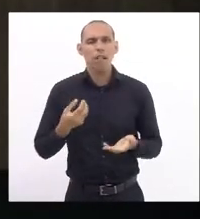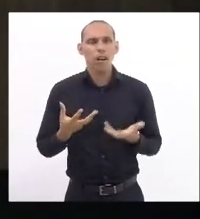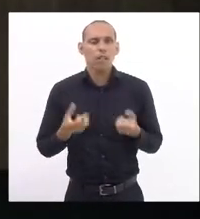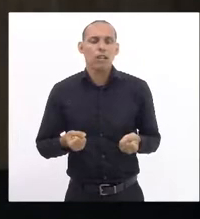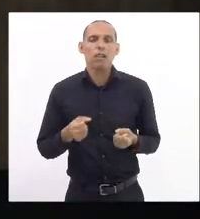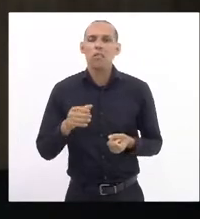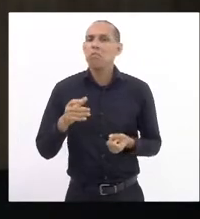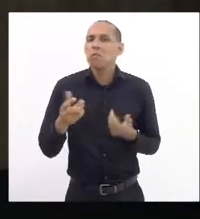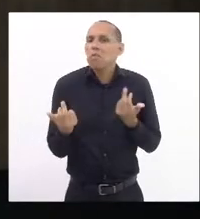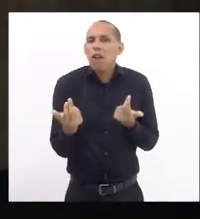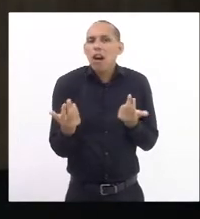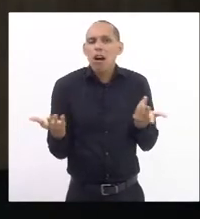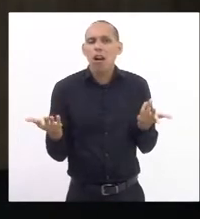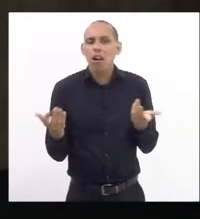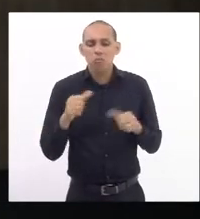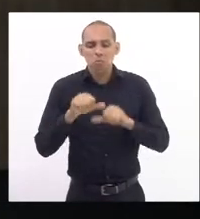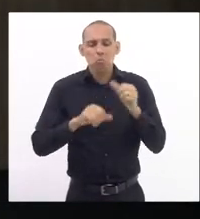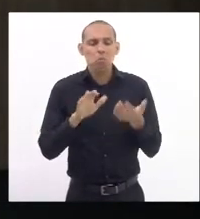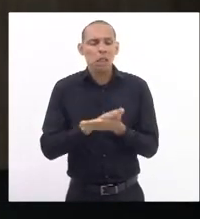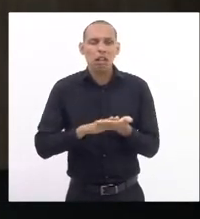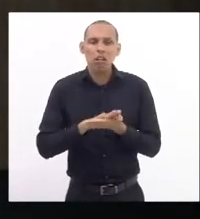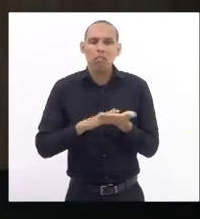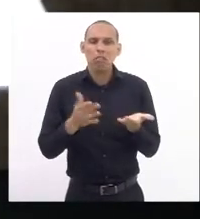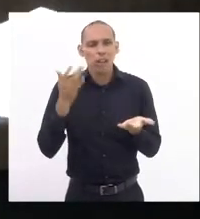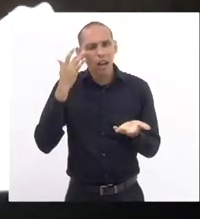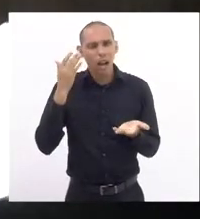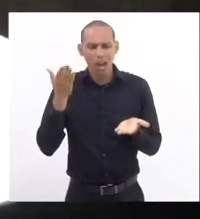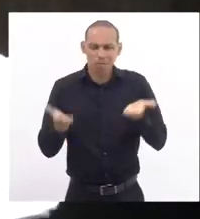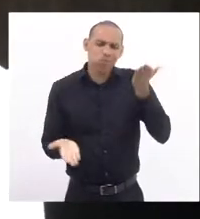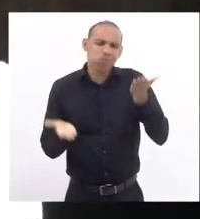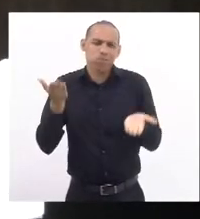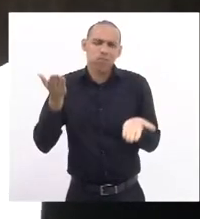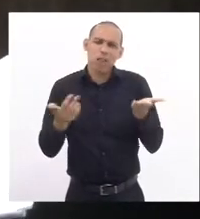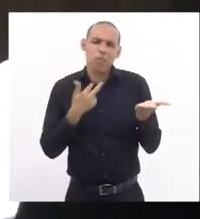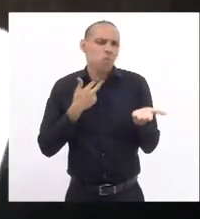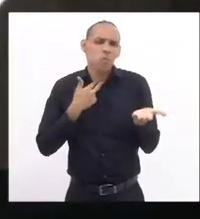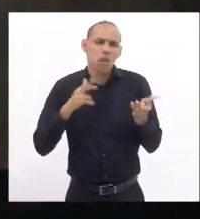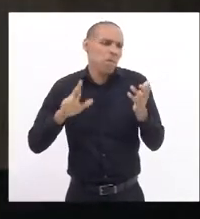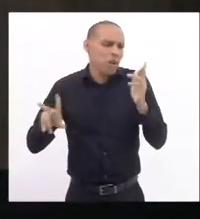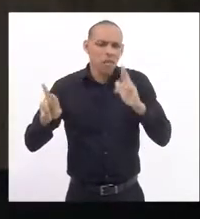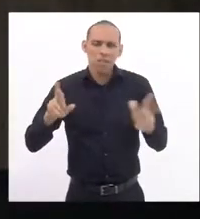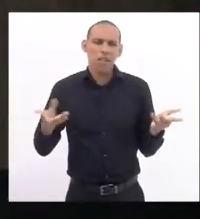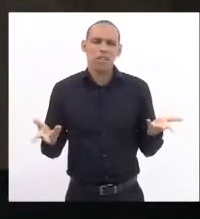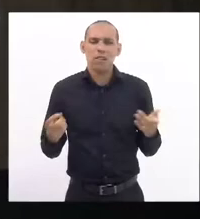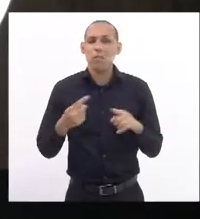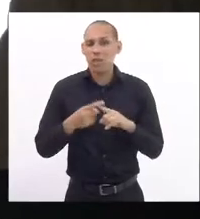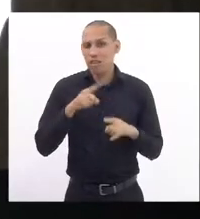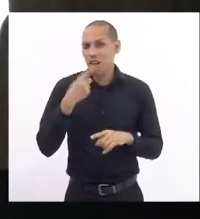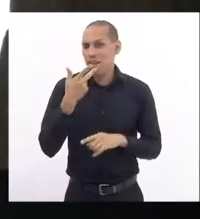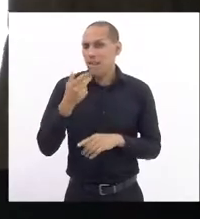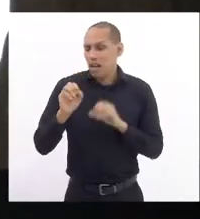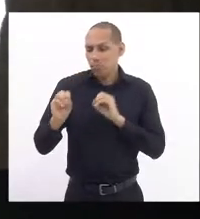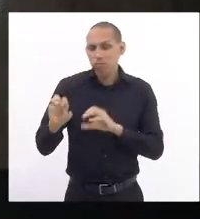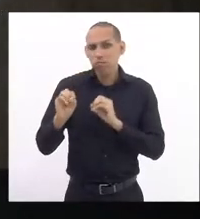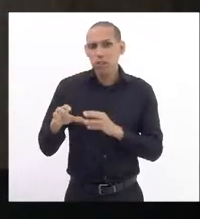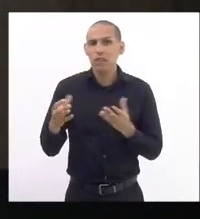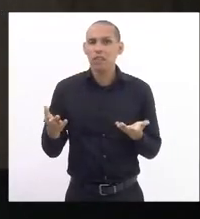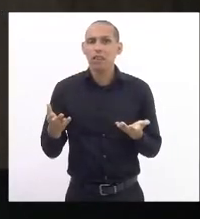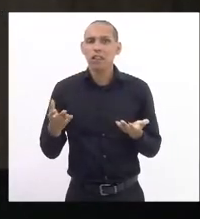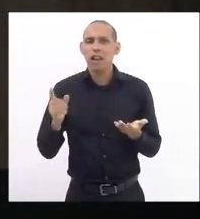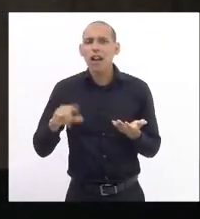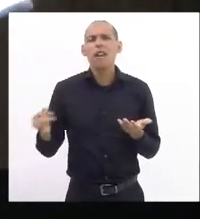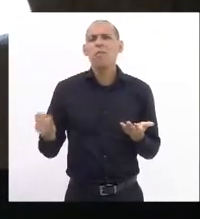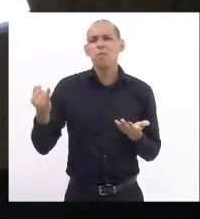coisa. Não tem mudança nenhuma. Então, eu acho que não pode ter 2 pesos e 2 medidas. Até porque, quando a gente fala de educação, deputado Nascimento, é muito